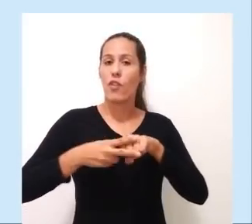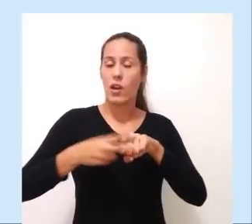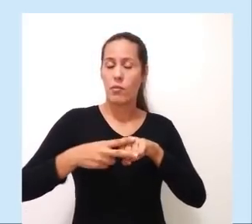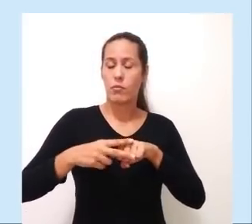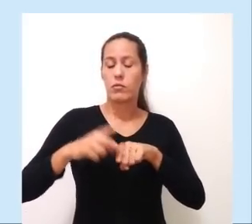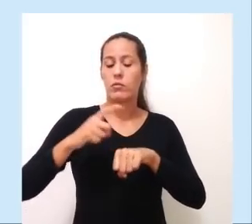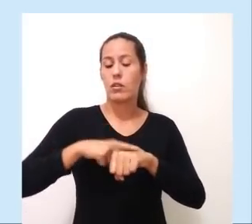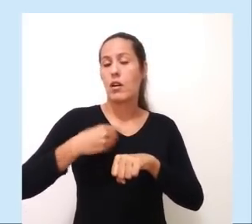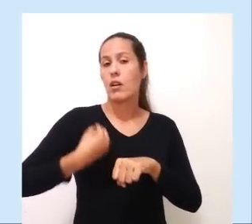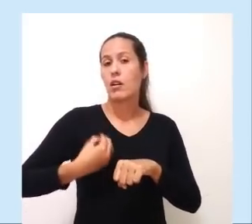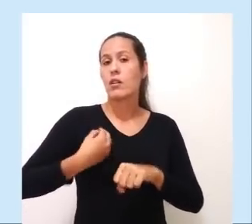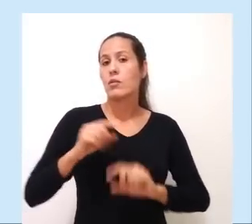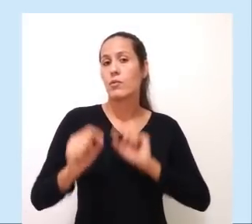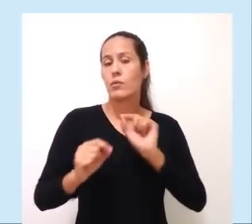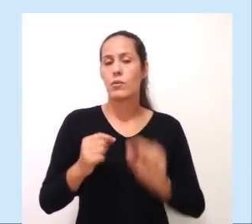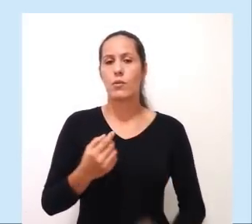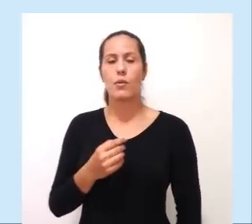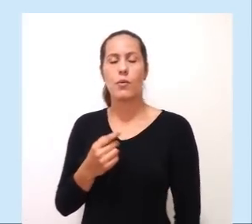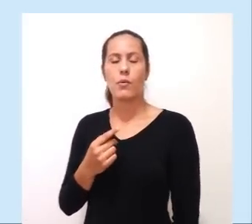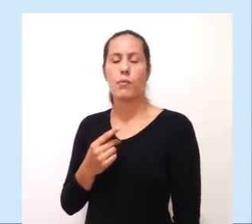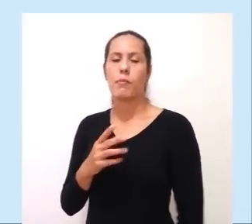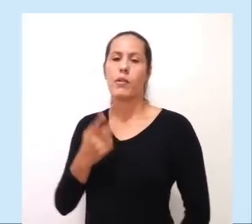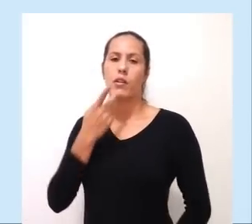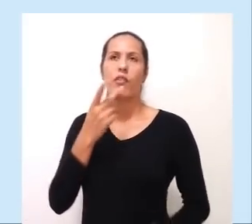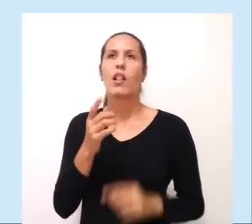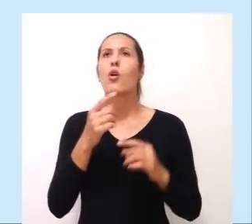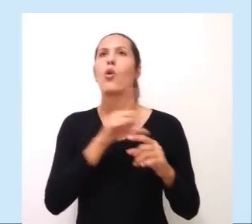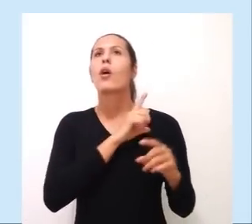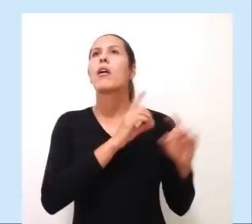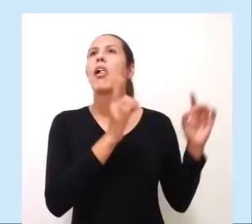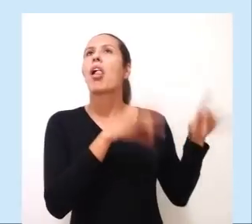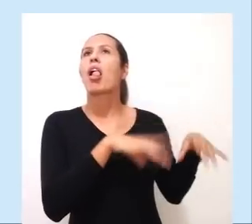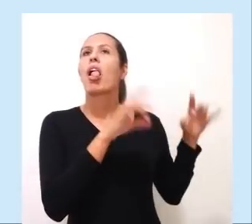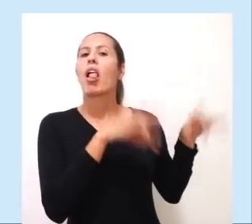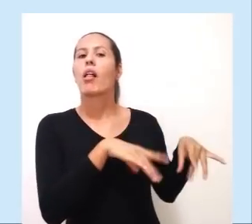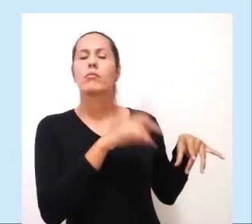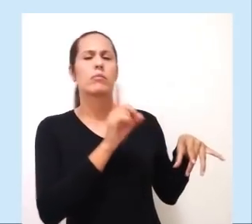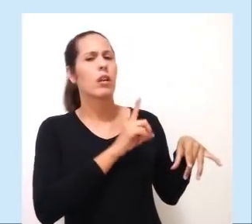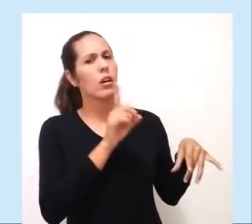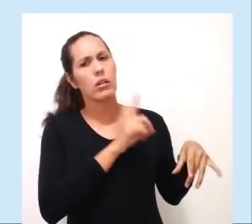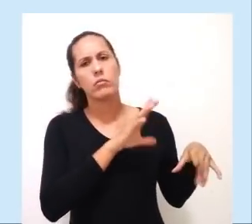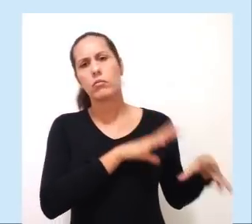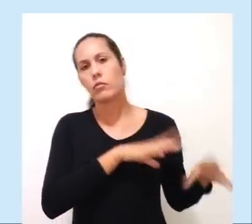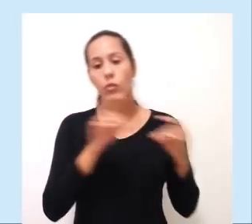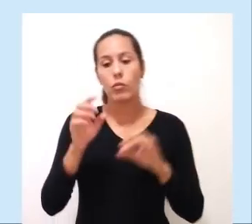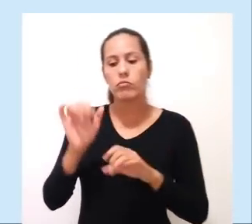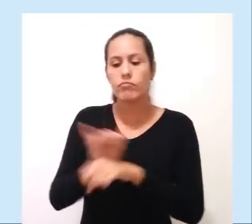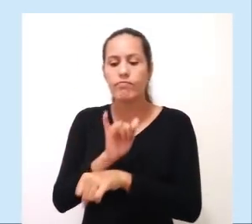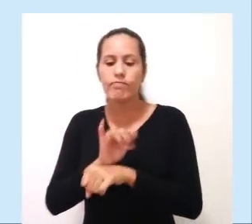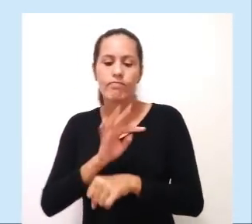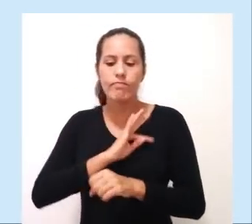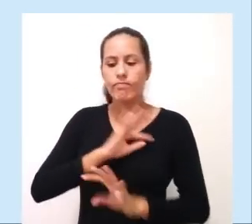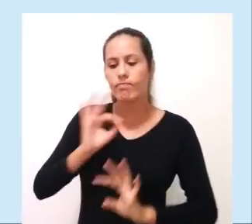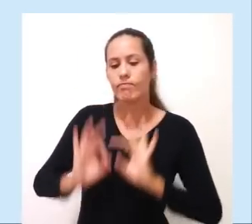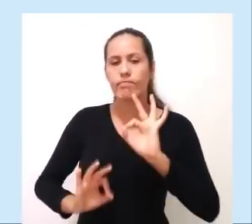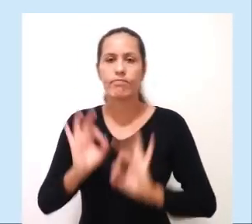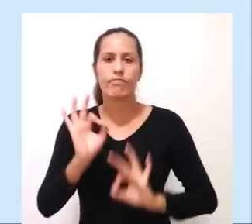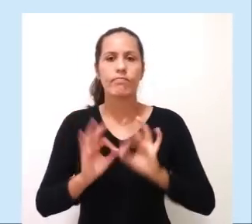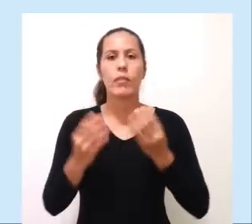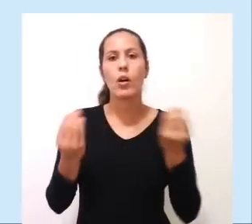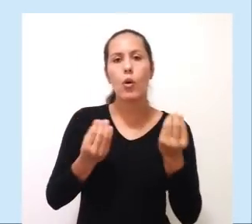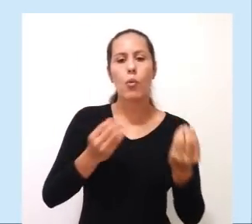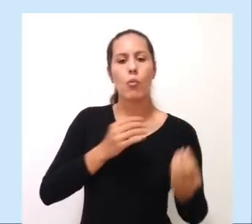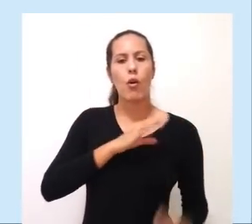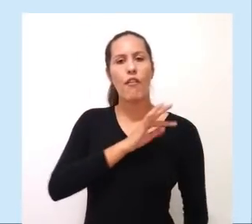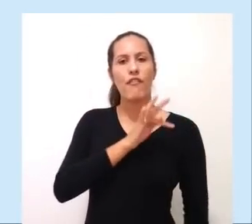digo que é o presente, eu não estou descartando os demais. Então nós vimos até agora o seguinte, como eu posso utilizar o futuro, como eu posso